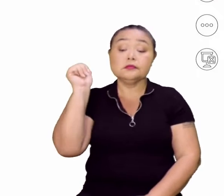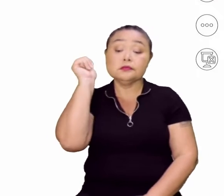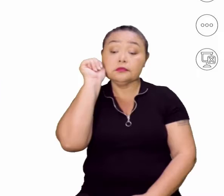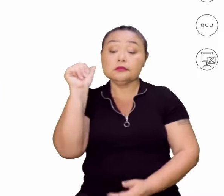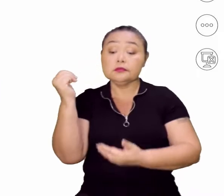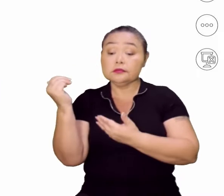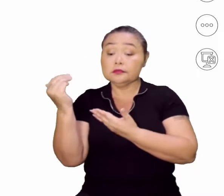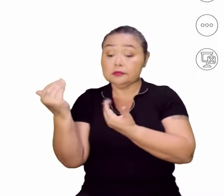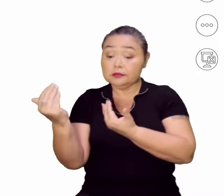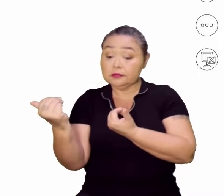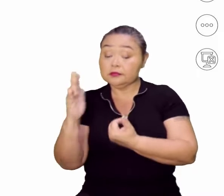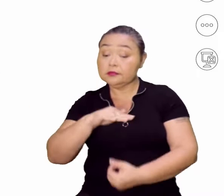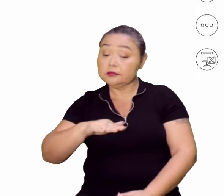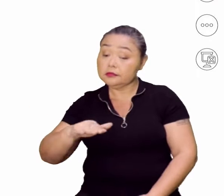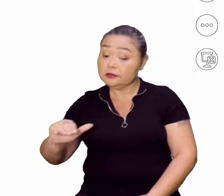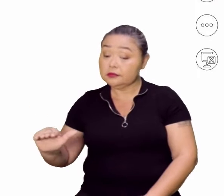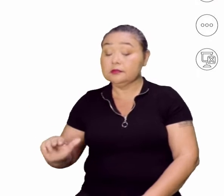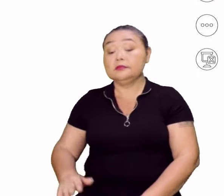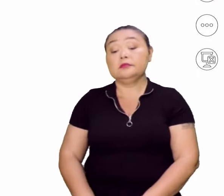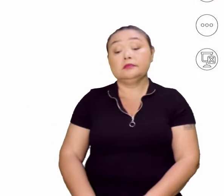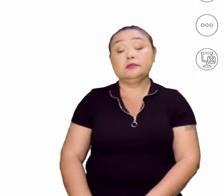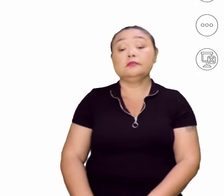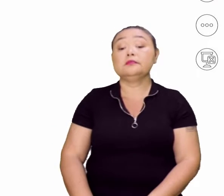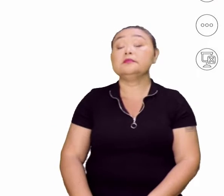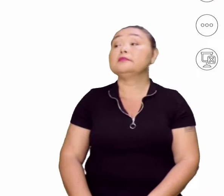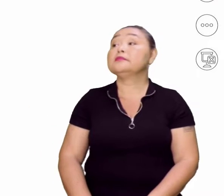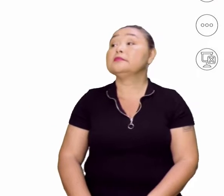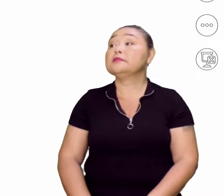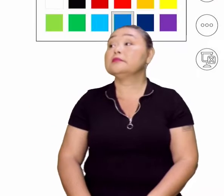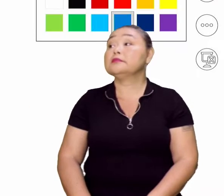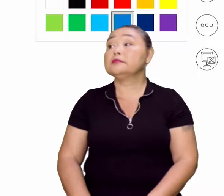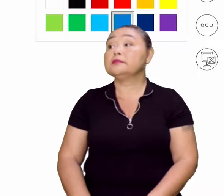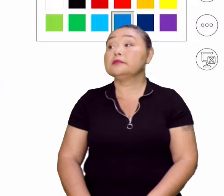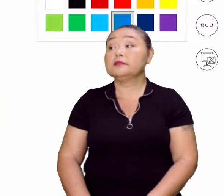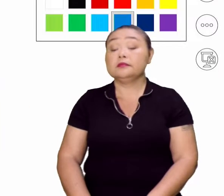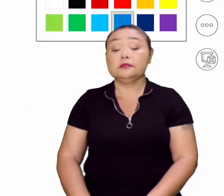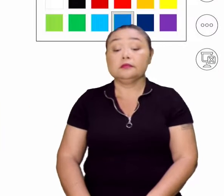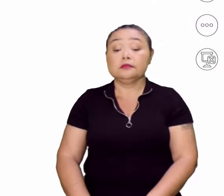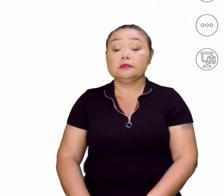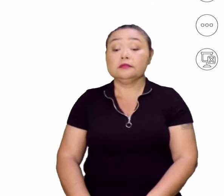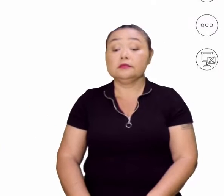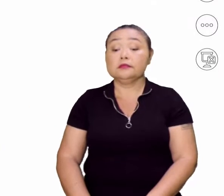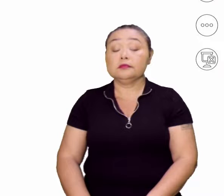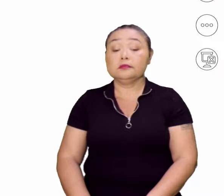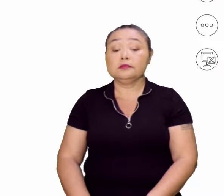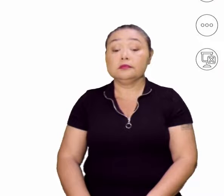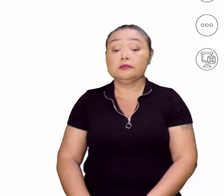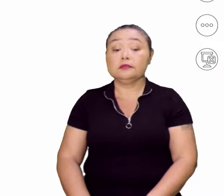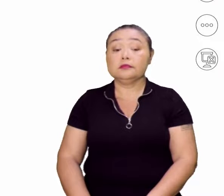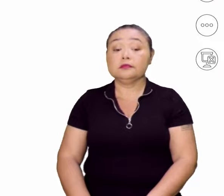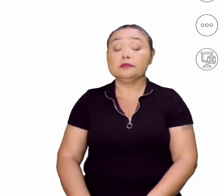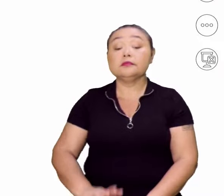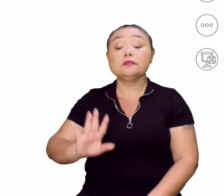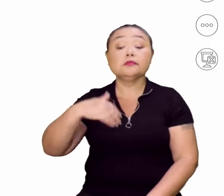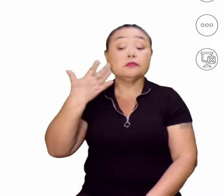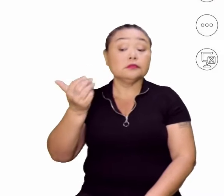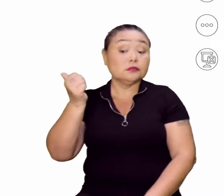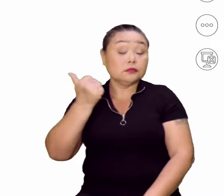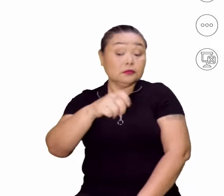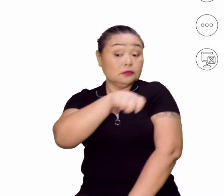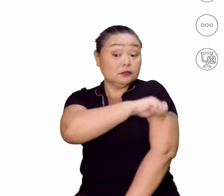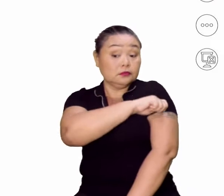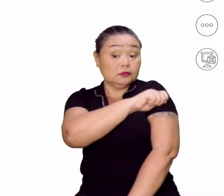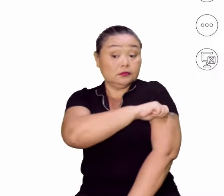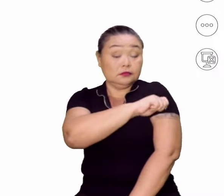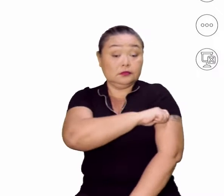jovens, crianças e jovens. Tá. Só uma lembrancinha básica, Carlinhos. Então, quando o aluno vê